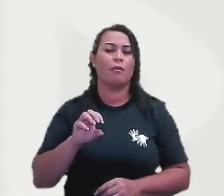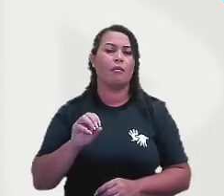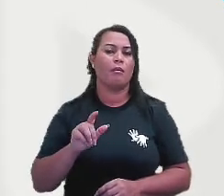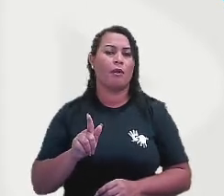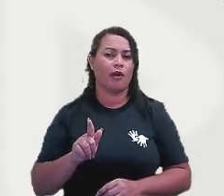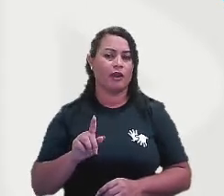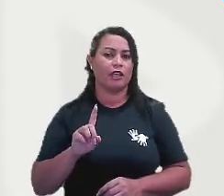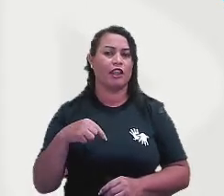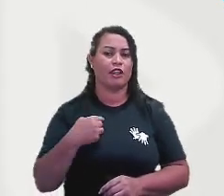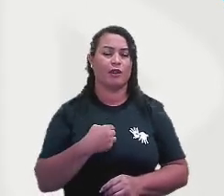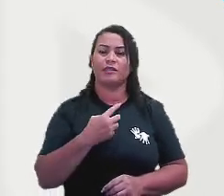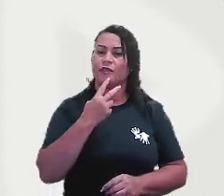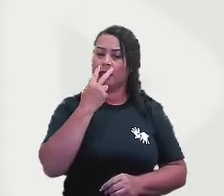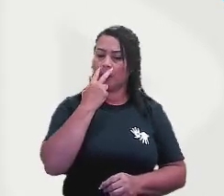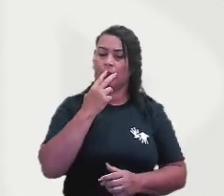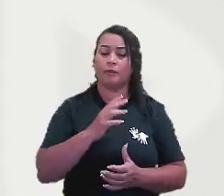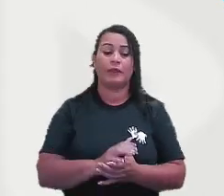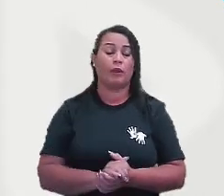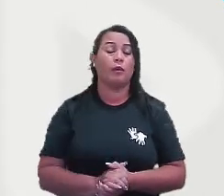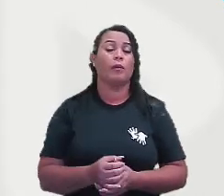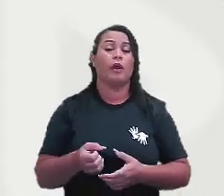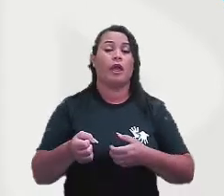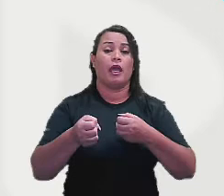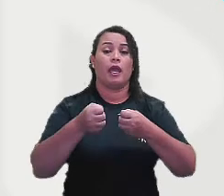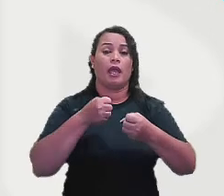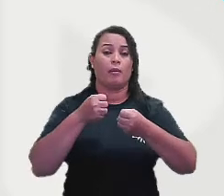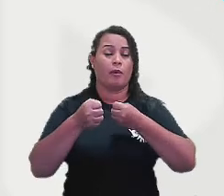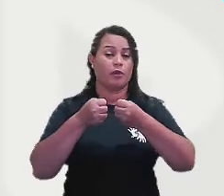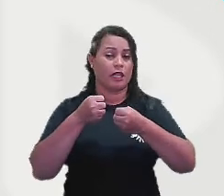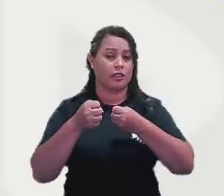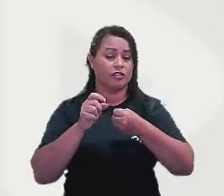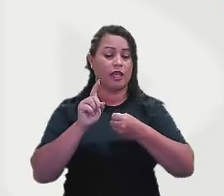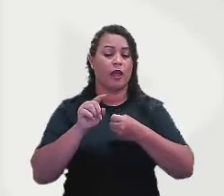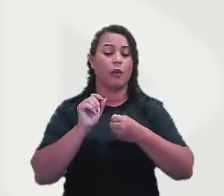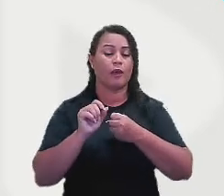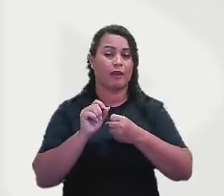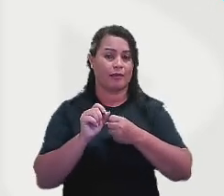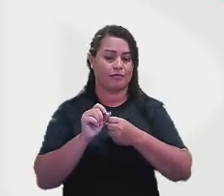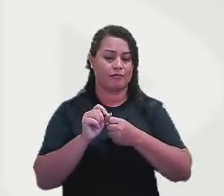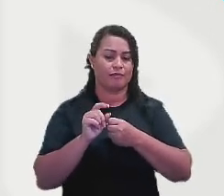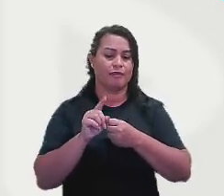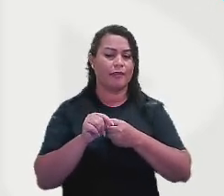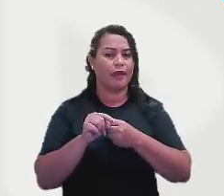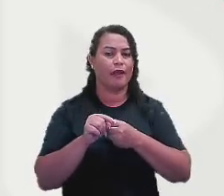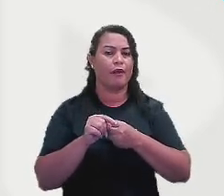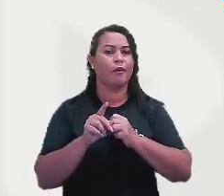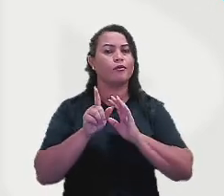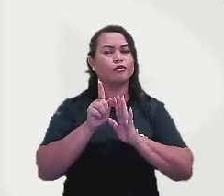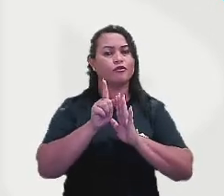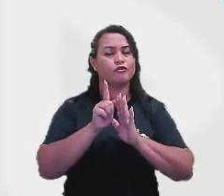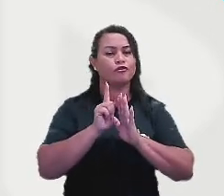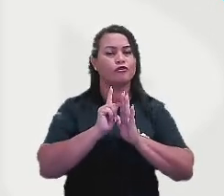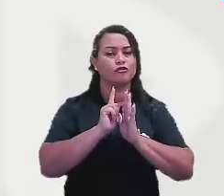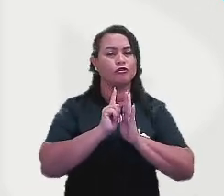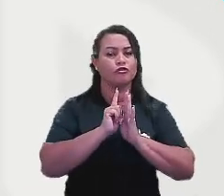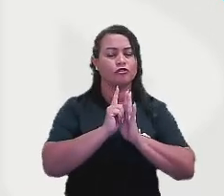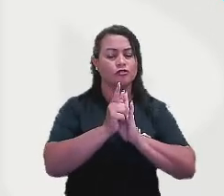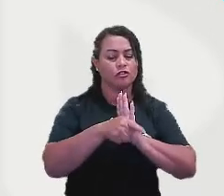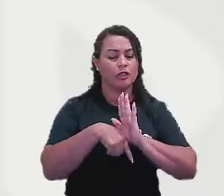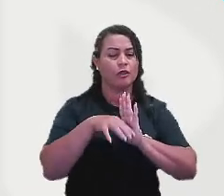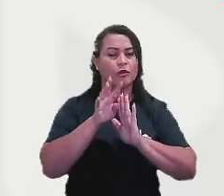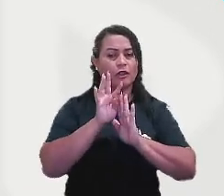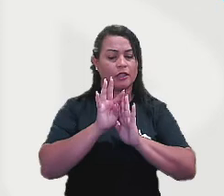Então, reportagem, gente, é um gênero textual jornalístico, né? E ele não é um texto